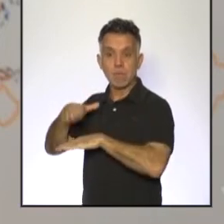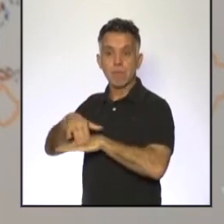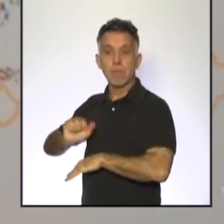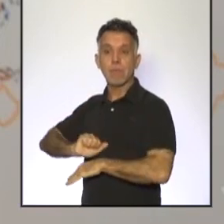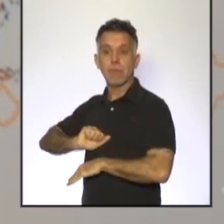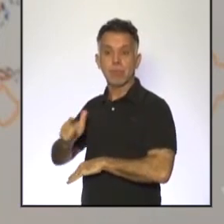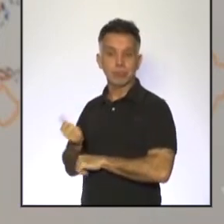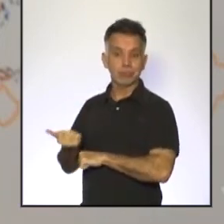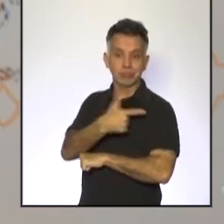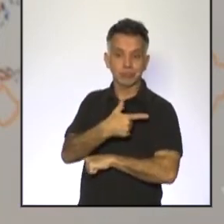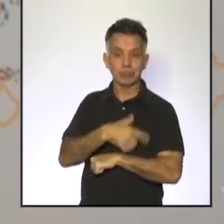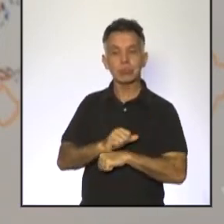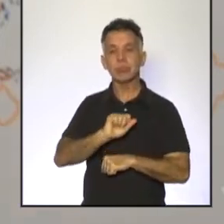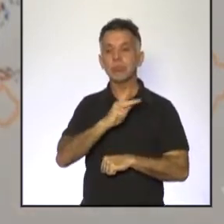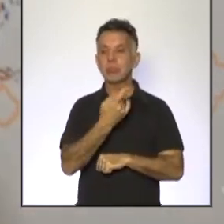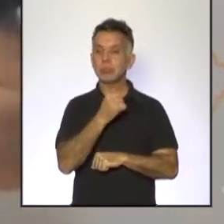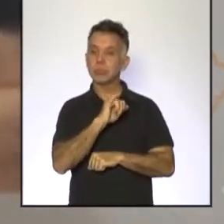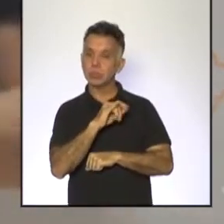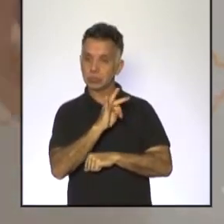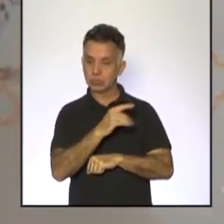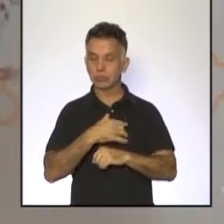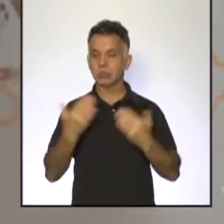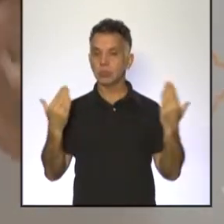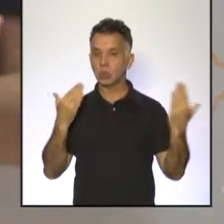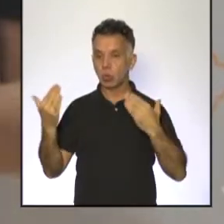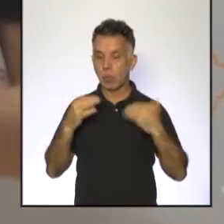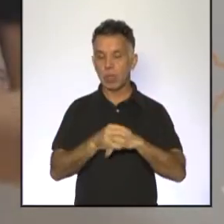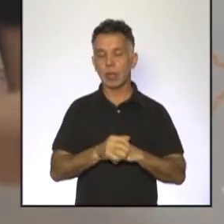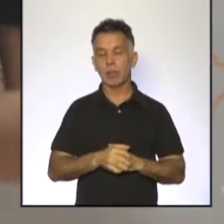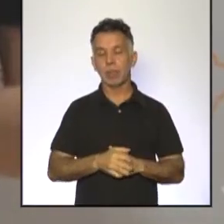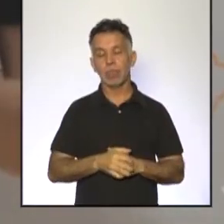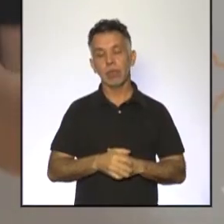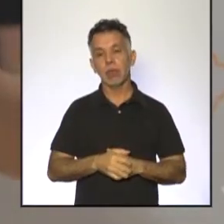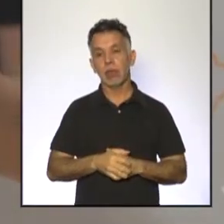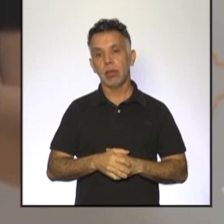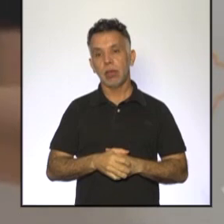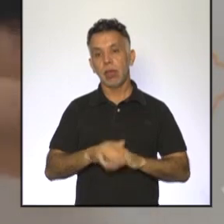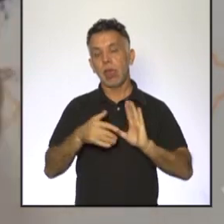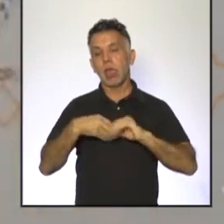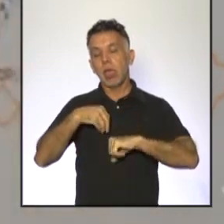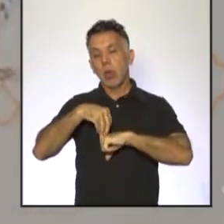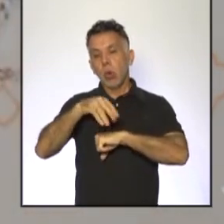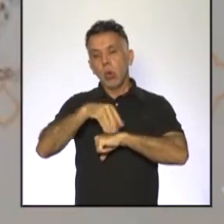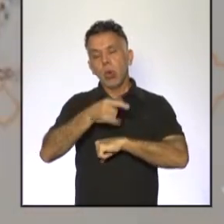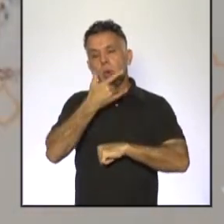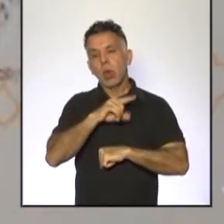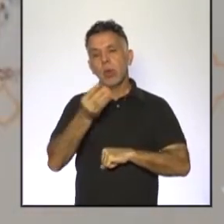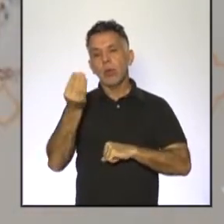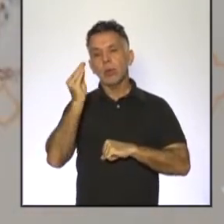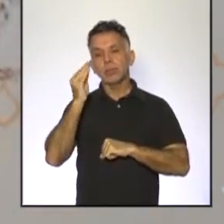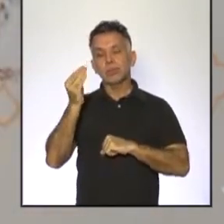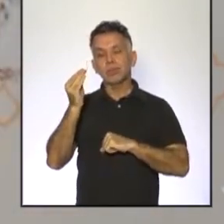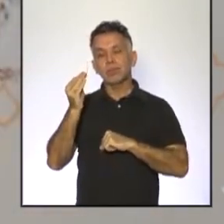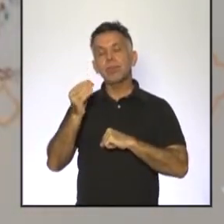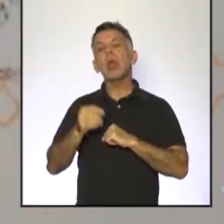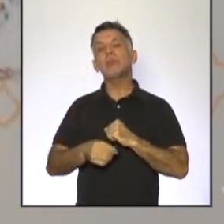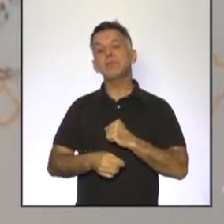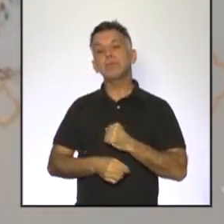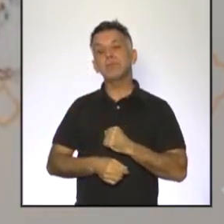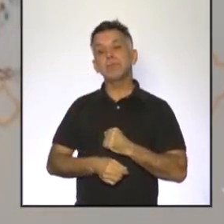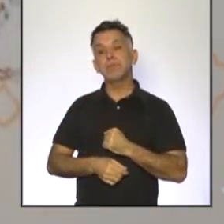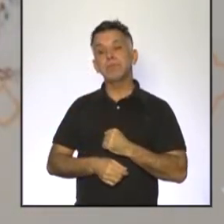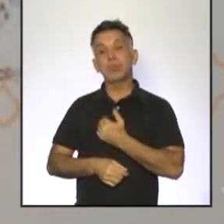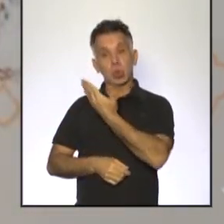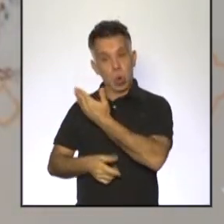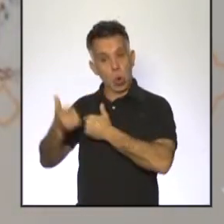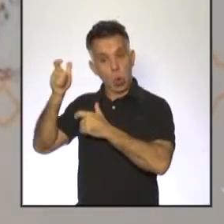de Mercalli. Beleza? E aí, dito isso, a gente trabalha com o seguinte. Eu coloquei aqui uma explicação muito importante do que